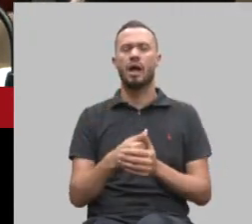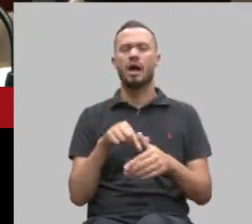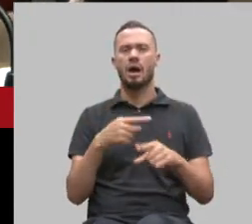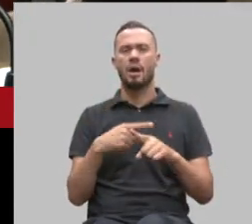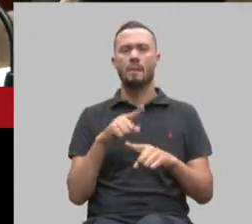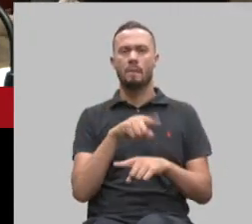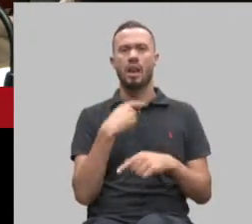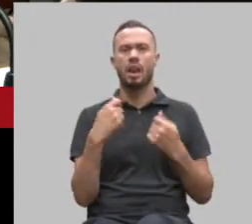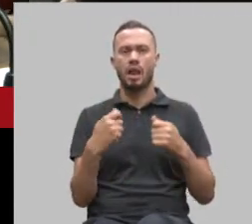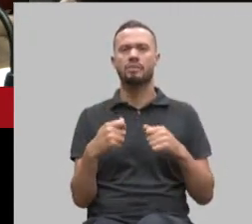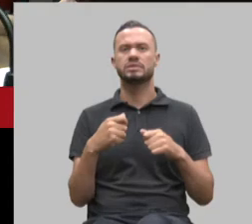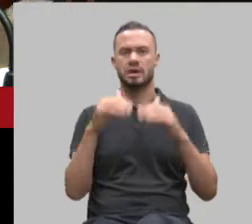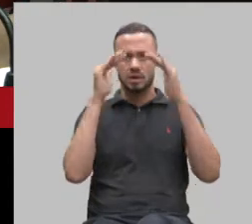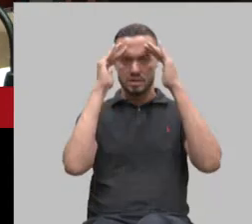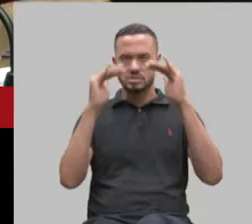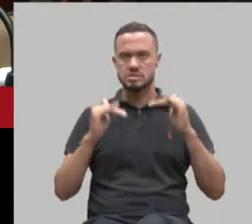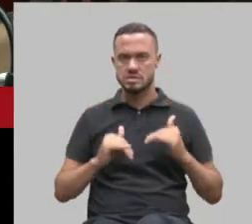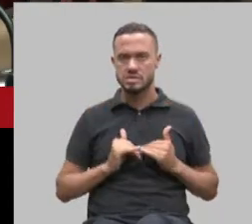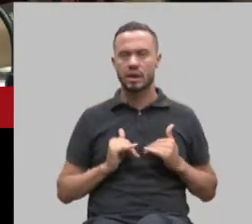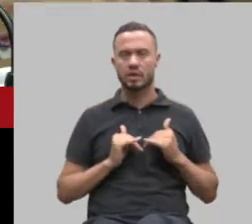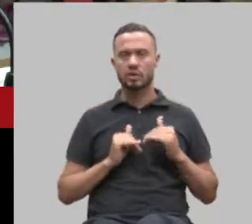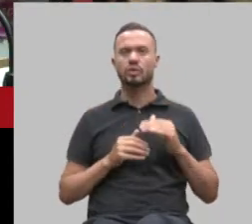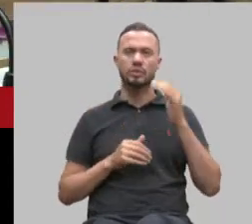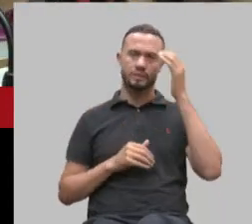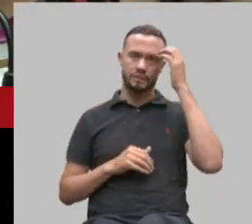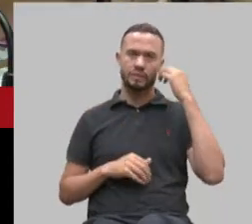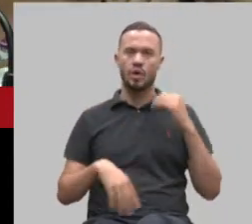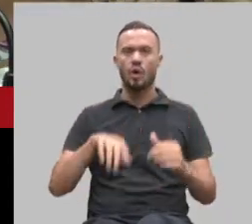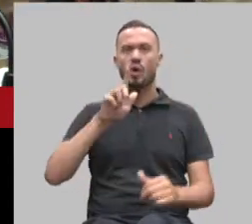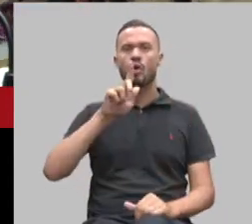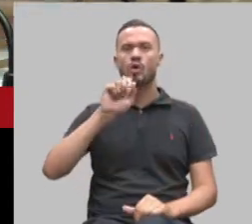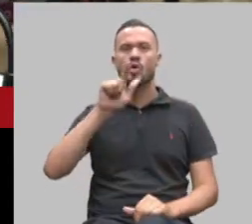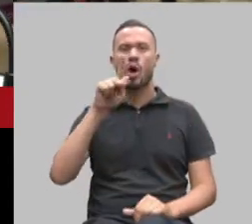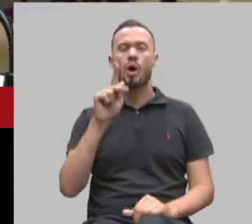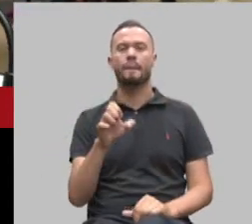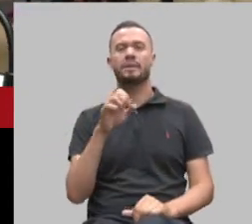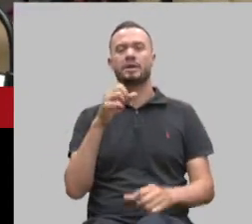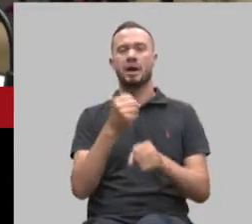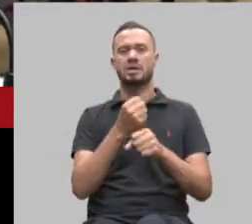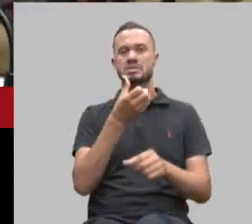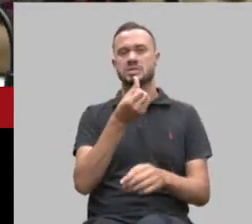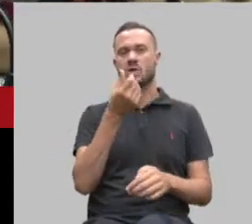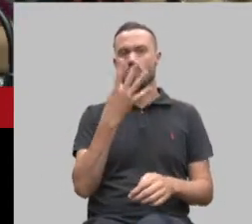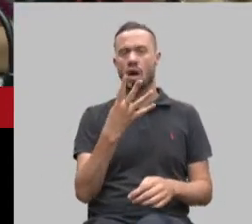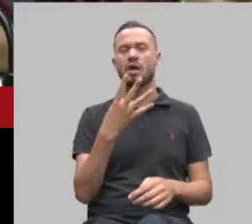idade pelo golpe de 64 os grêmios estudantis